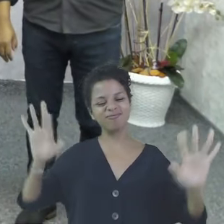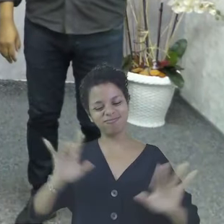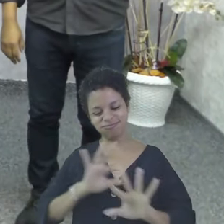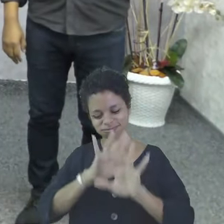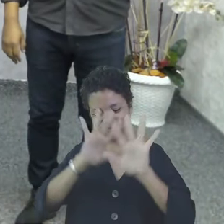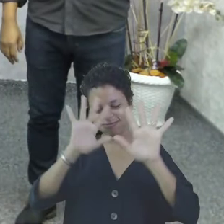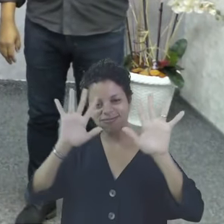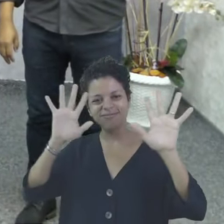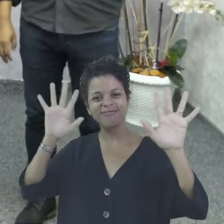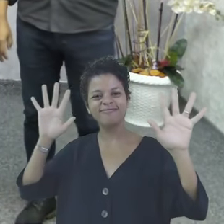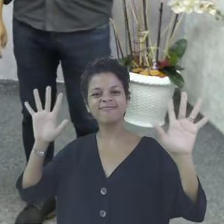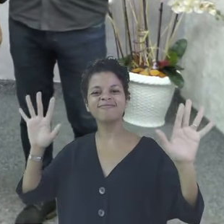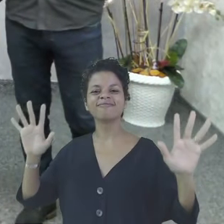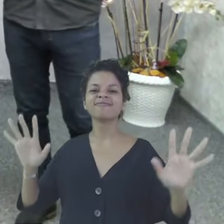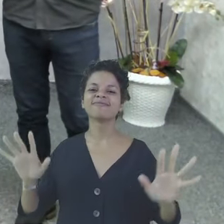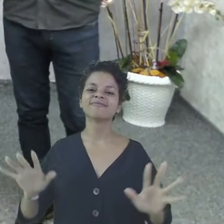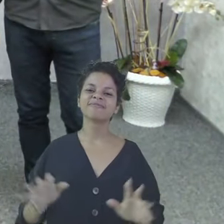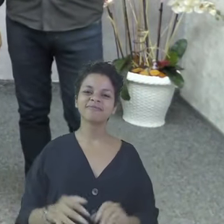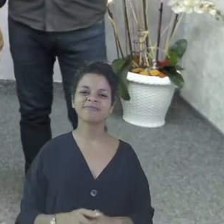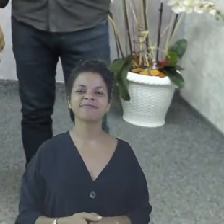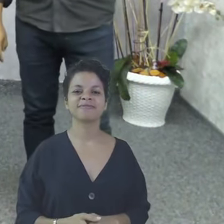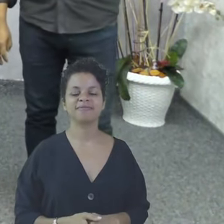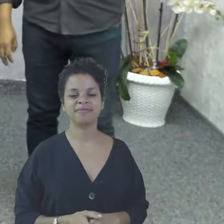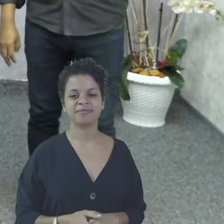cidade de